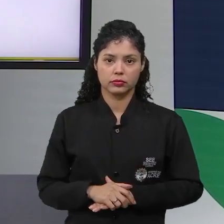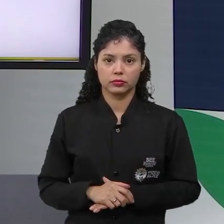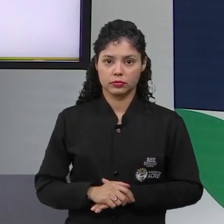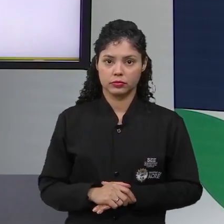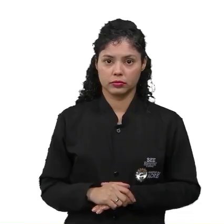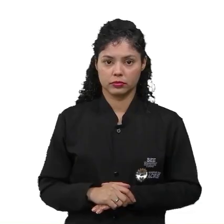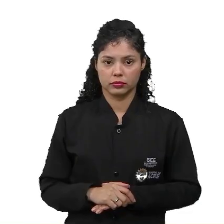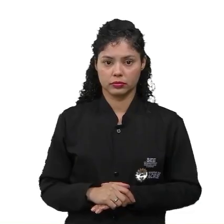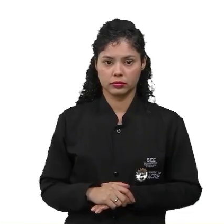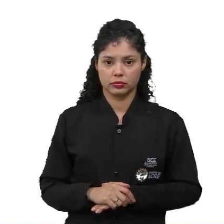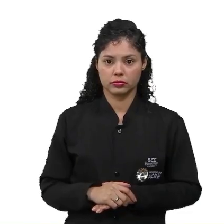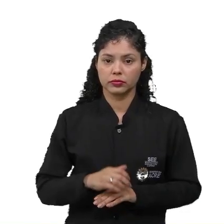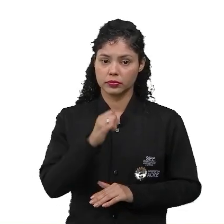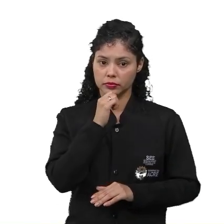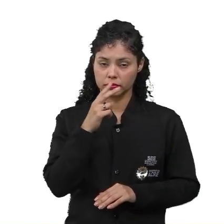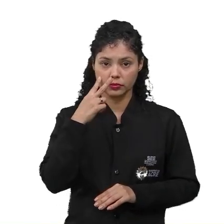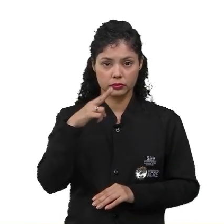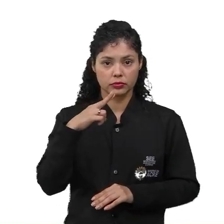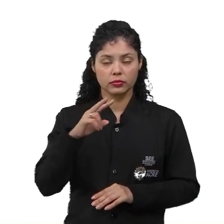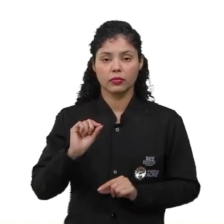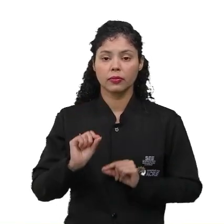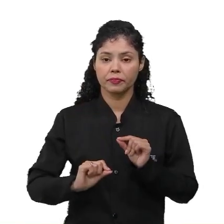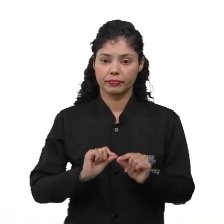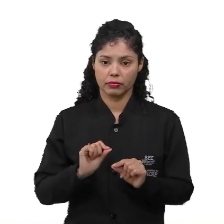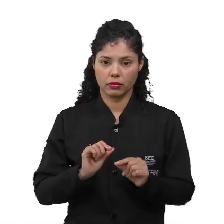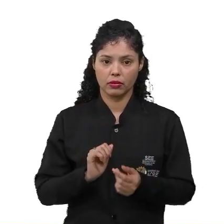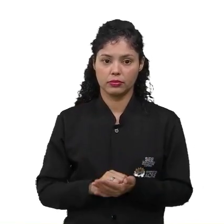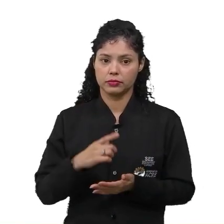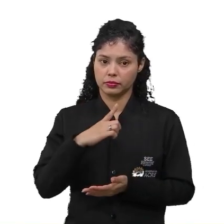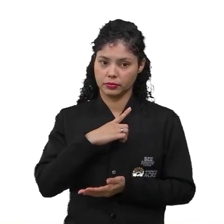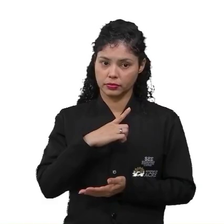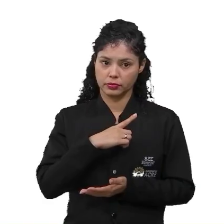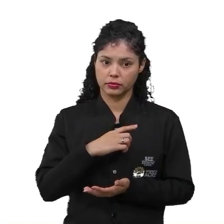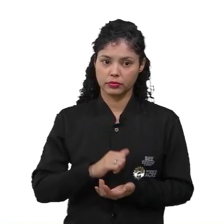Pois bem, veja que eu tenho